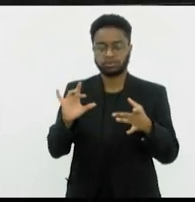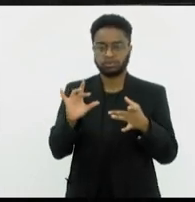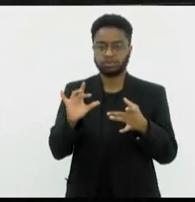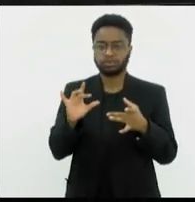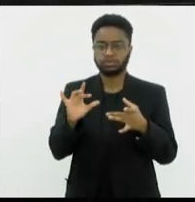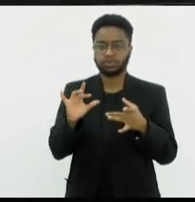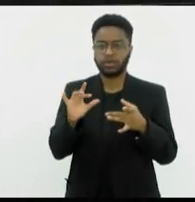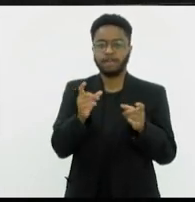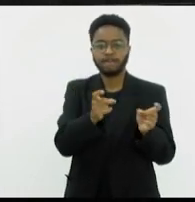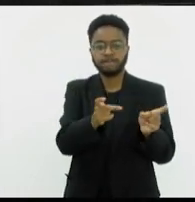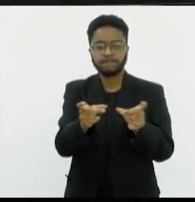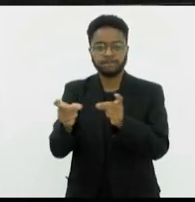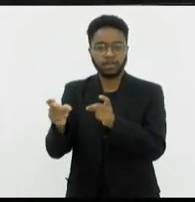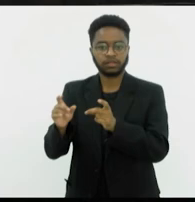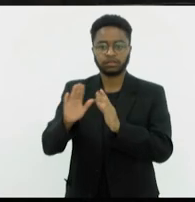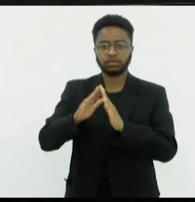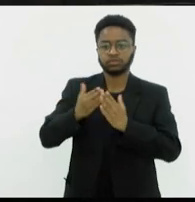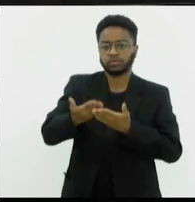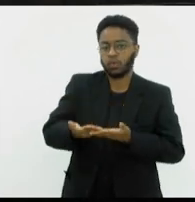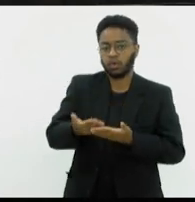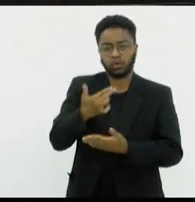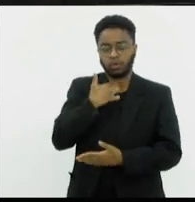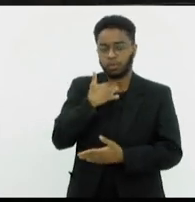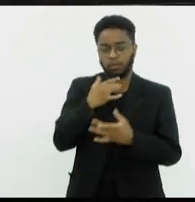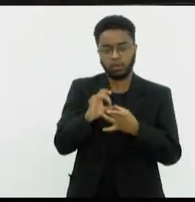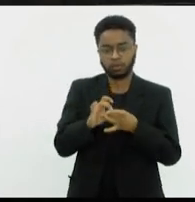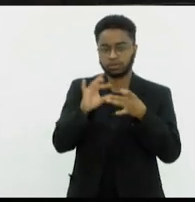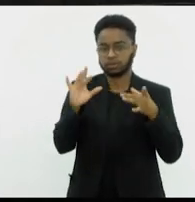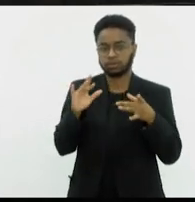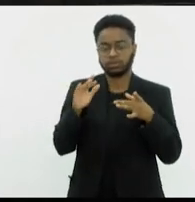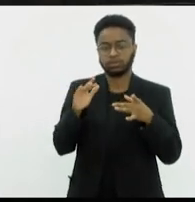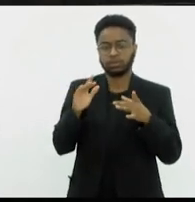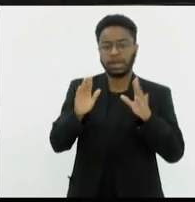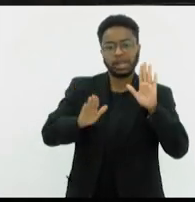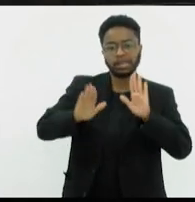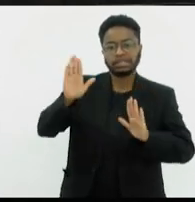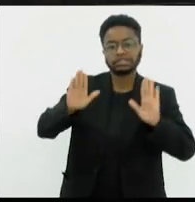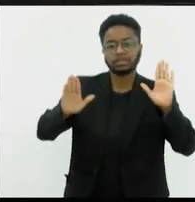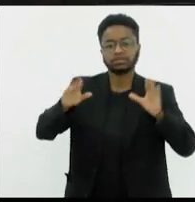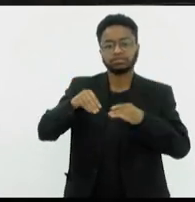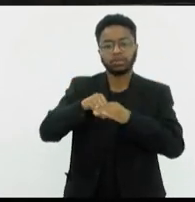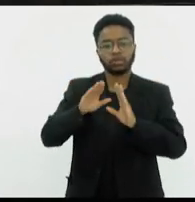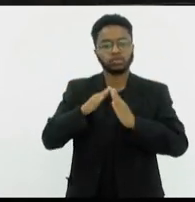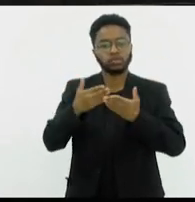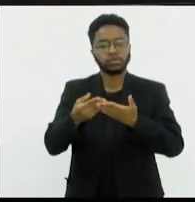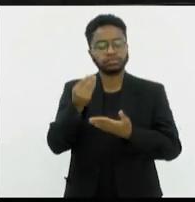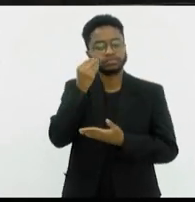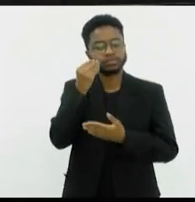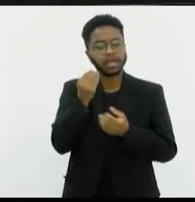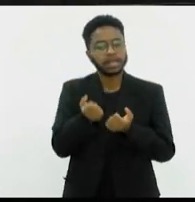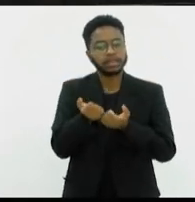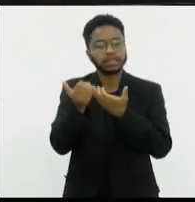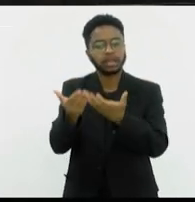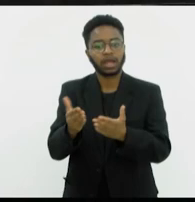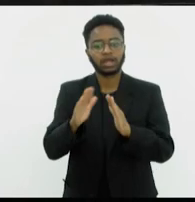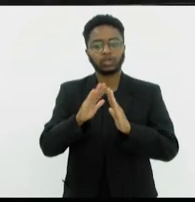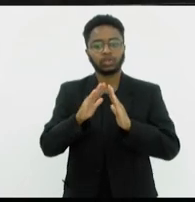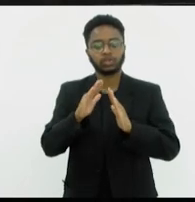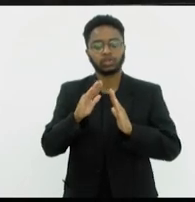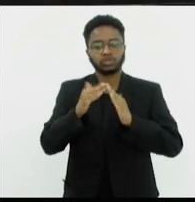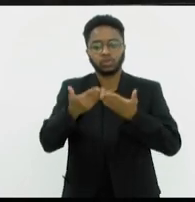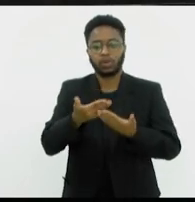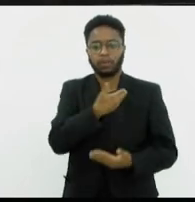esse leilão, essa venda, esse processo licitatório de entrega da educação